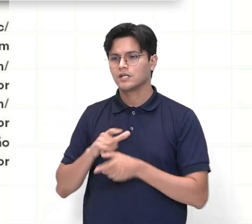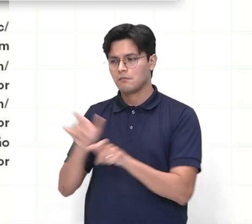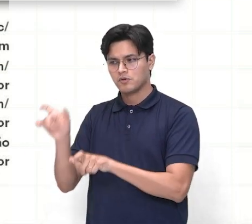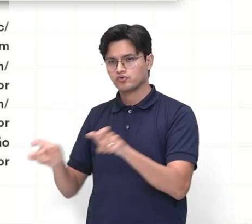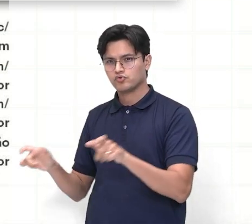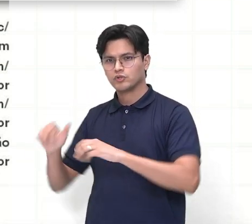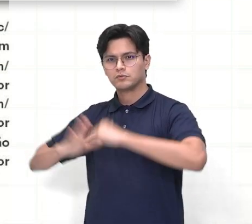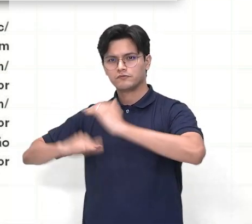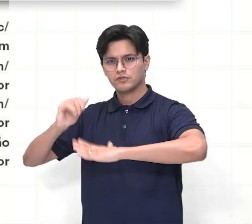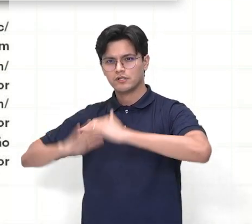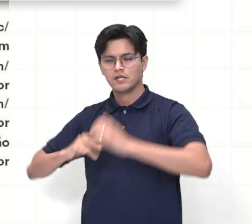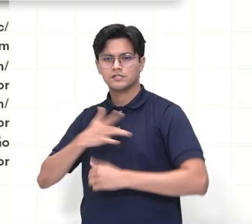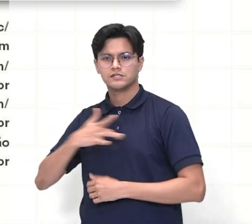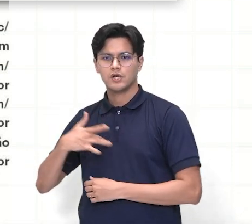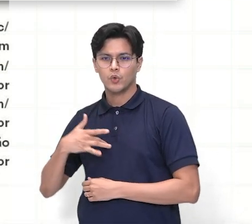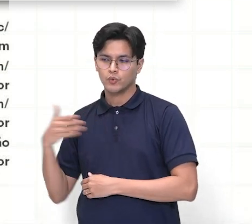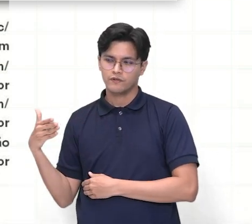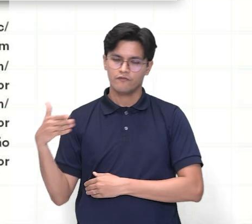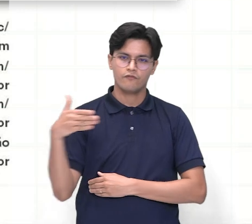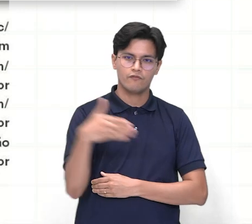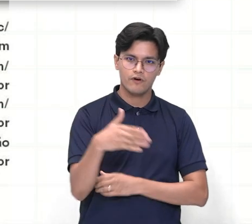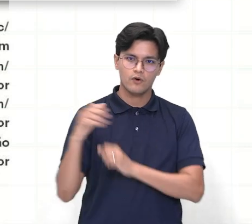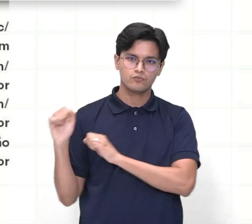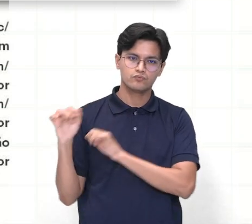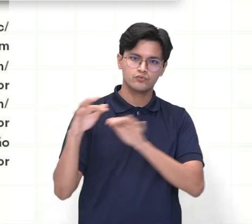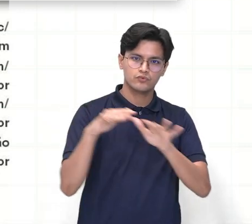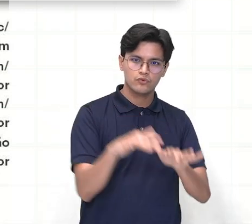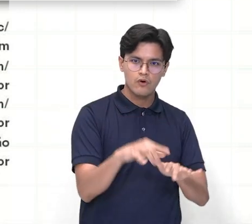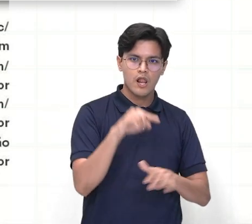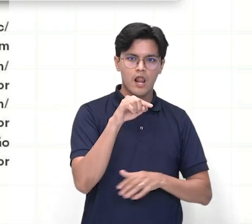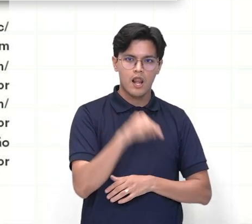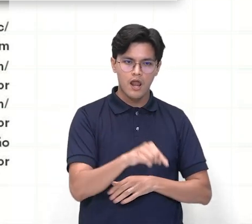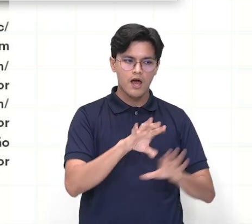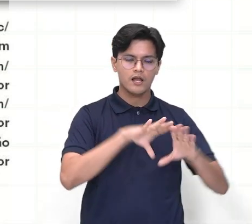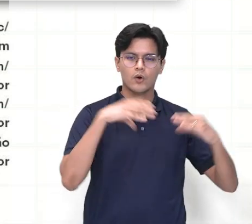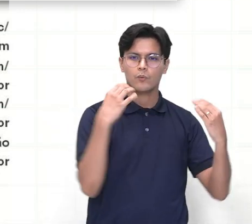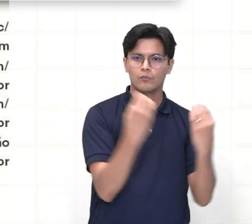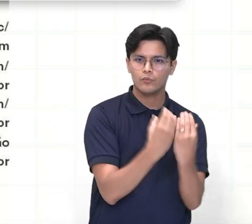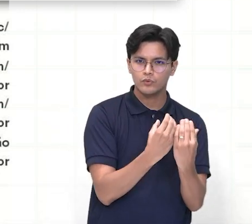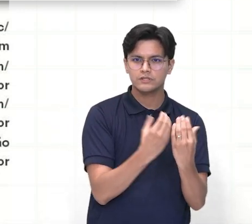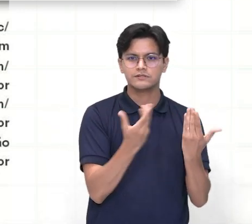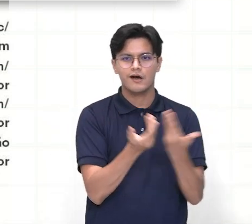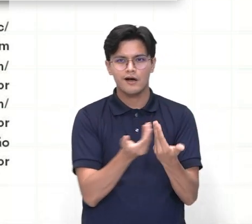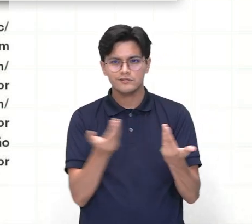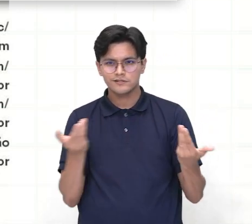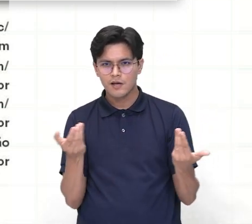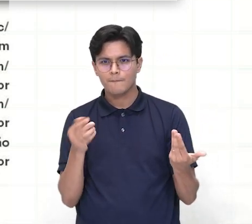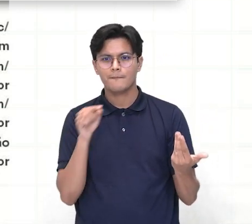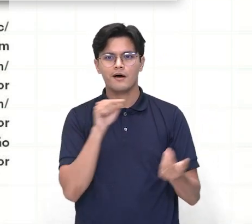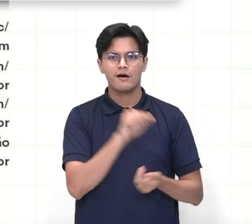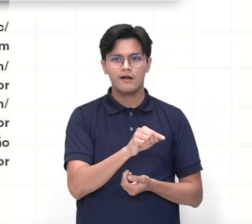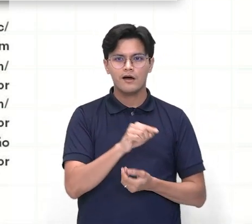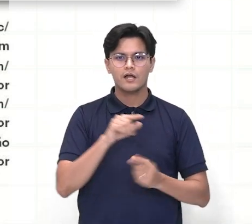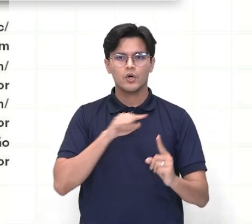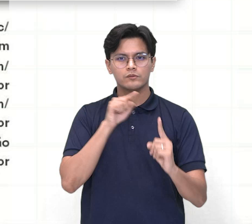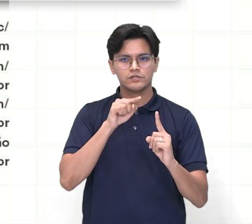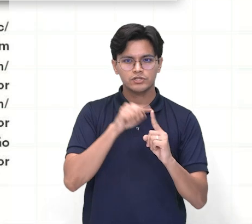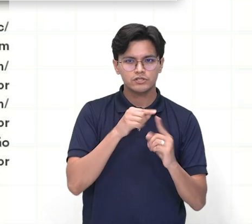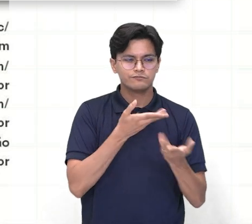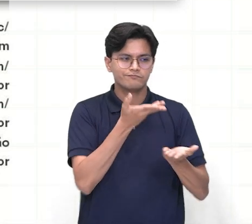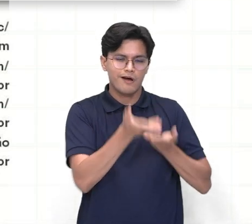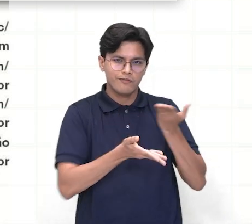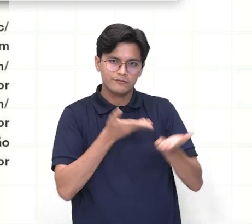se deslocam dos grandes centros para comunidades mais remotas, para fazer o atendimento,